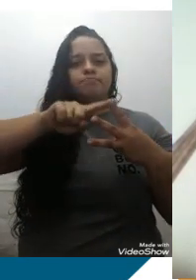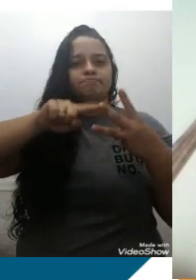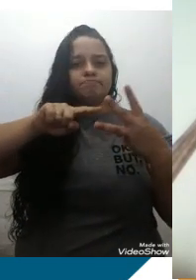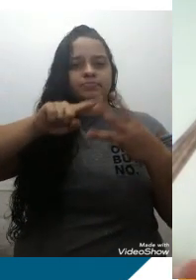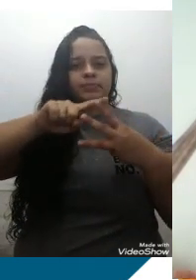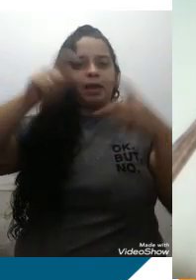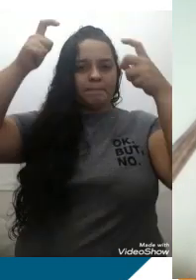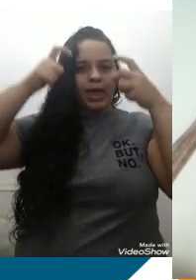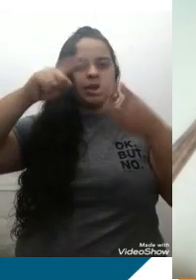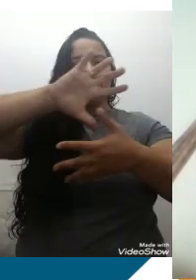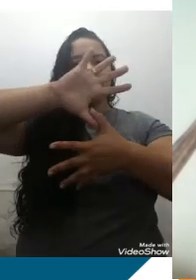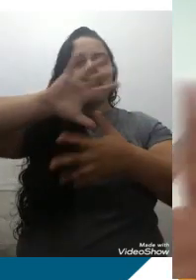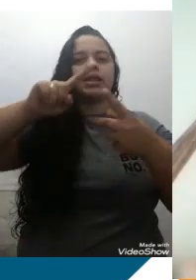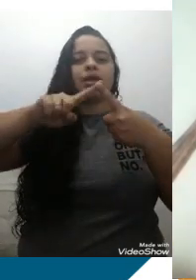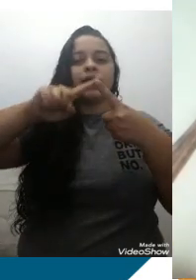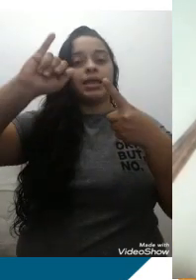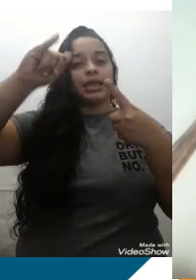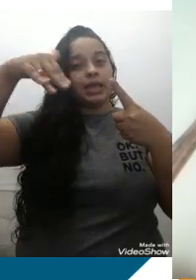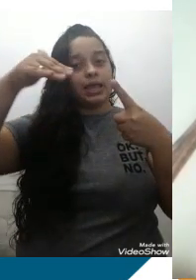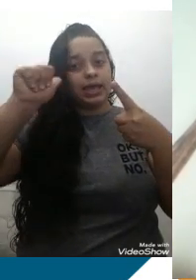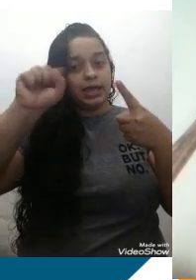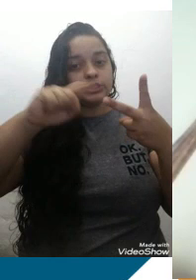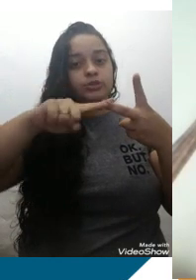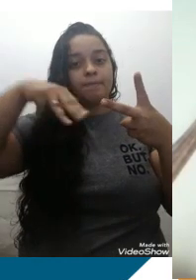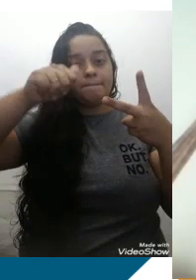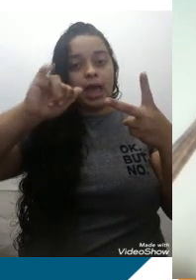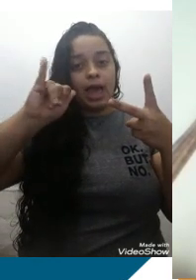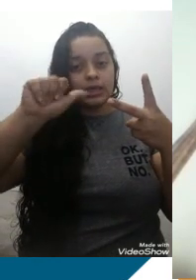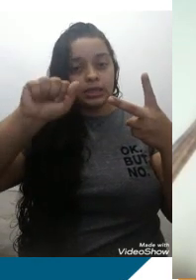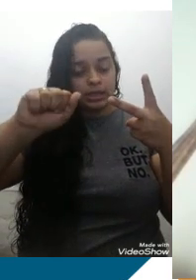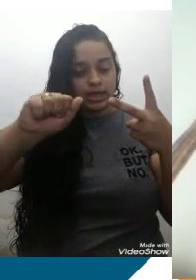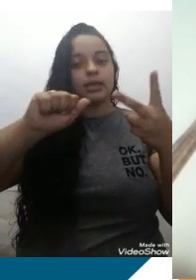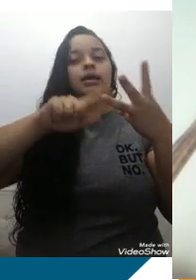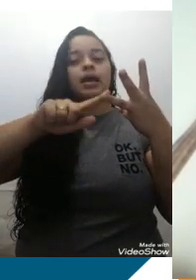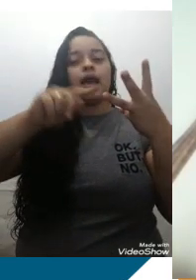se fala no continente americano, que são Incas, né, Inca, Maia e Azteca.